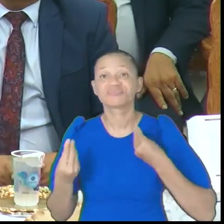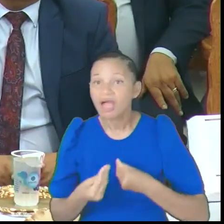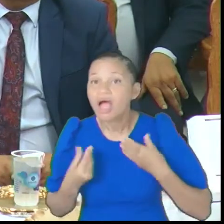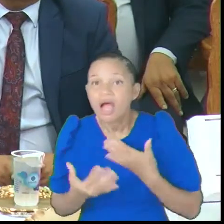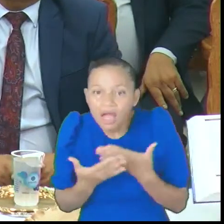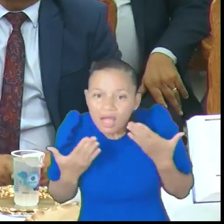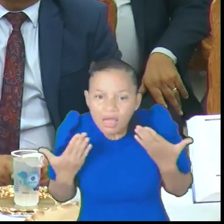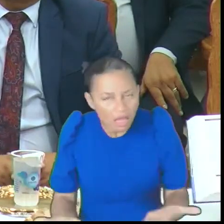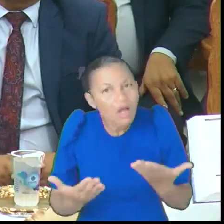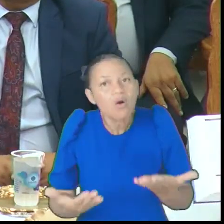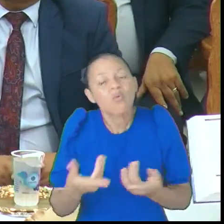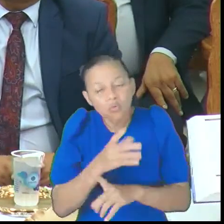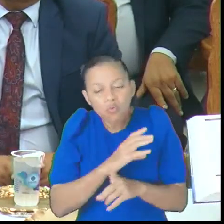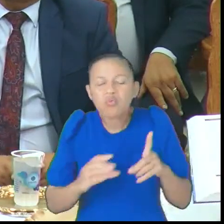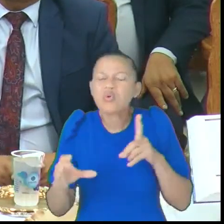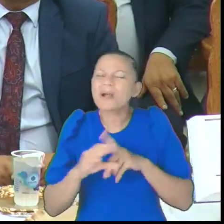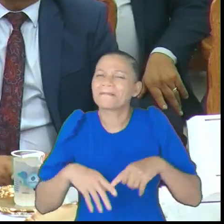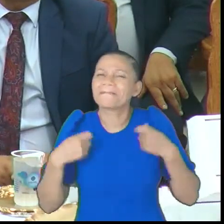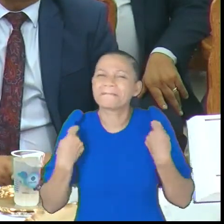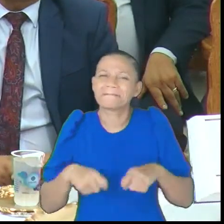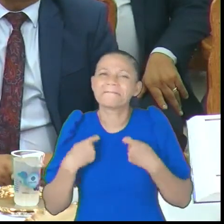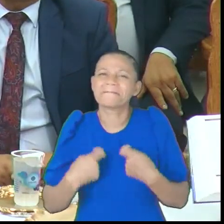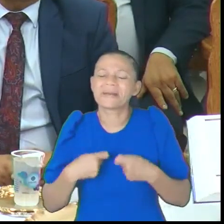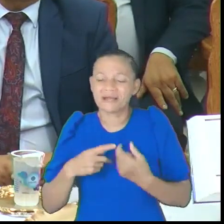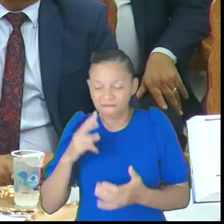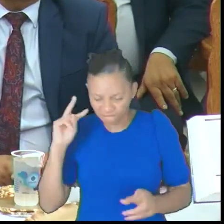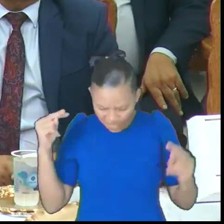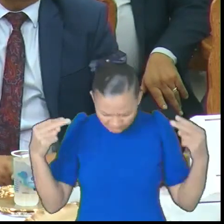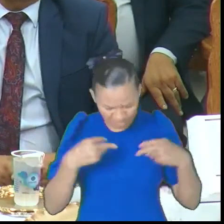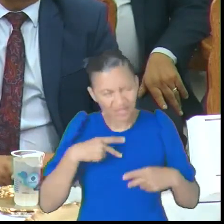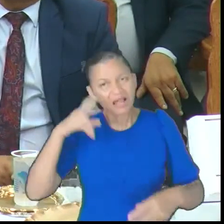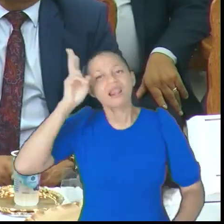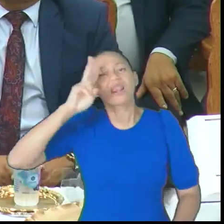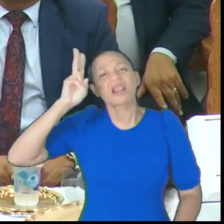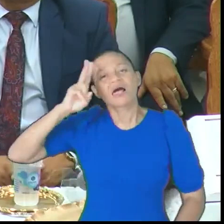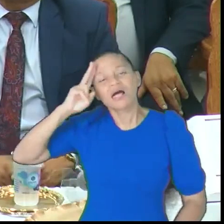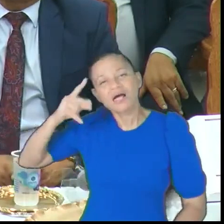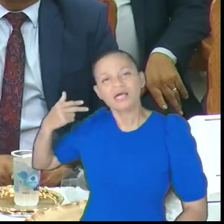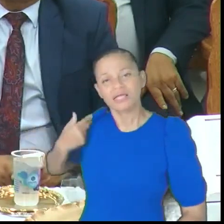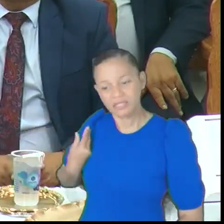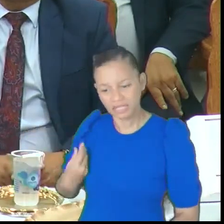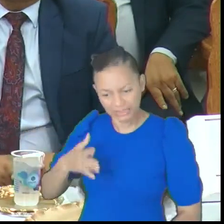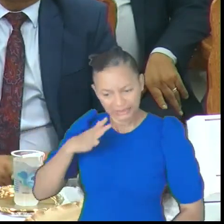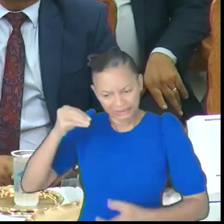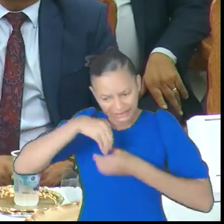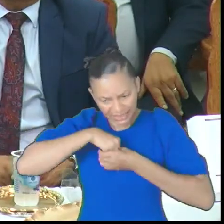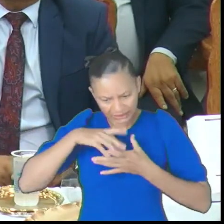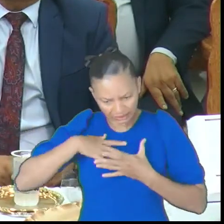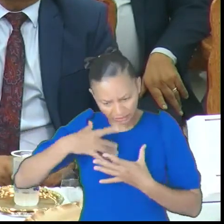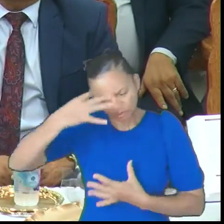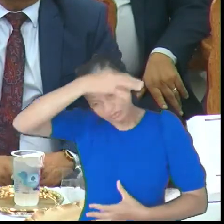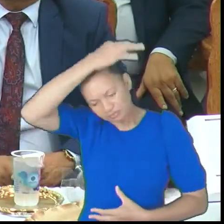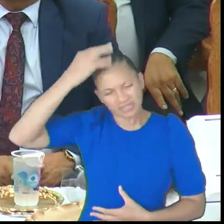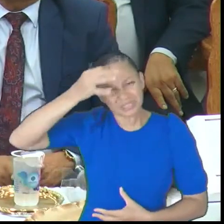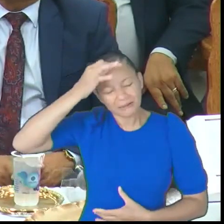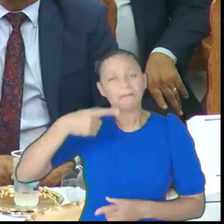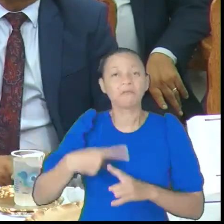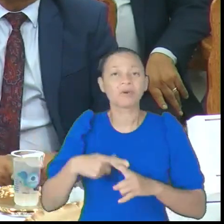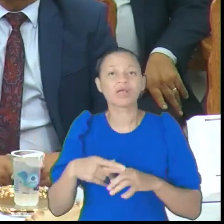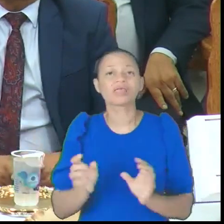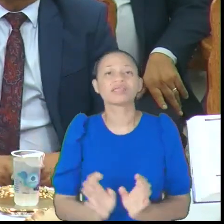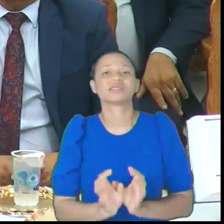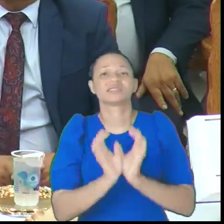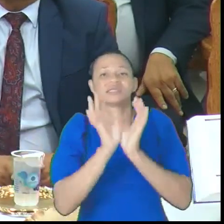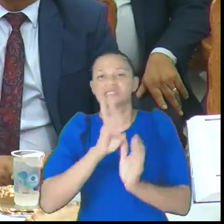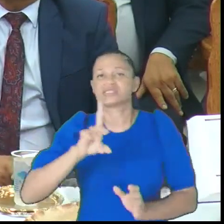culto que você precisa rever isso na sua memória e na sua espiritualidade. Porque Santa Ceia